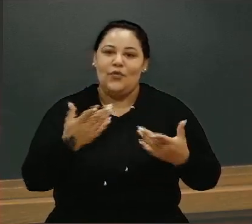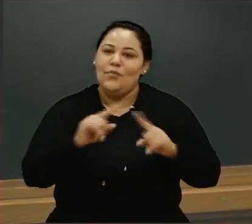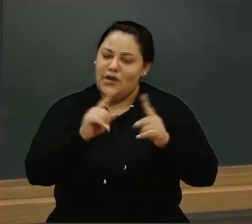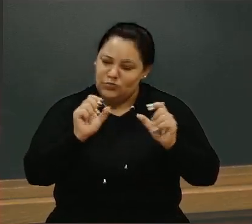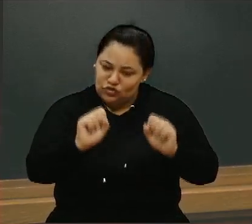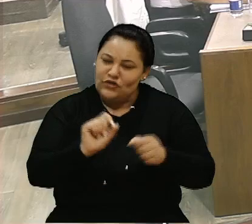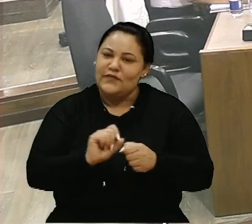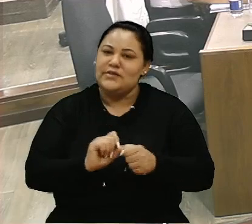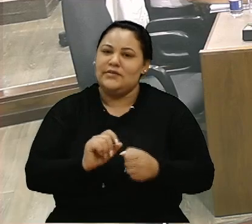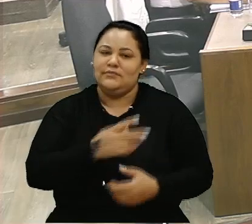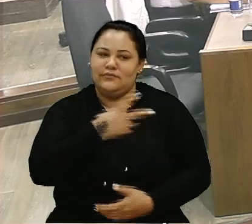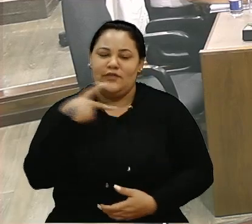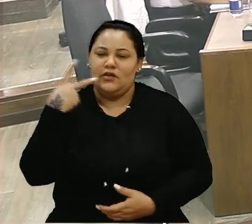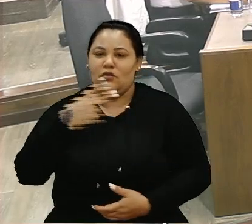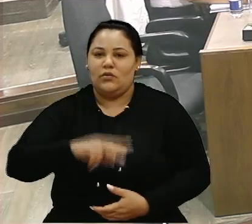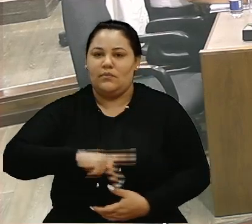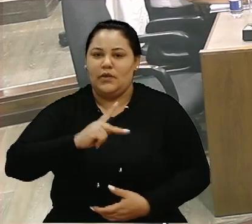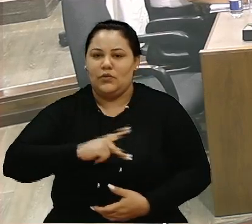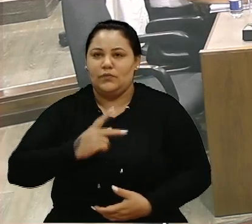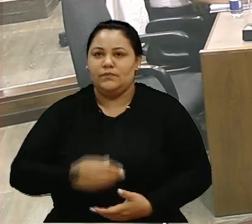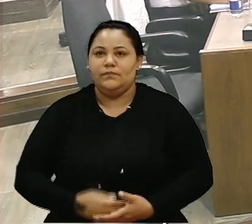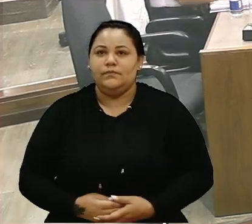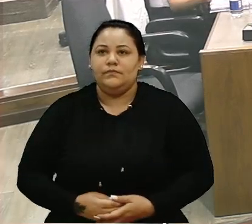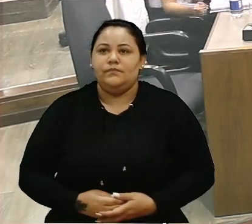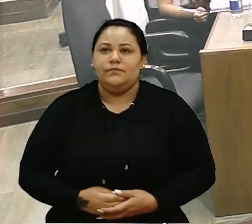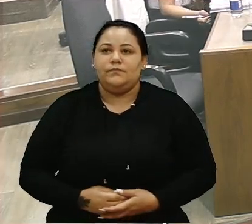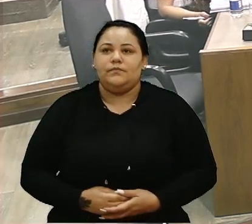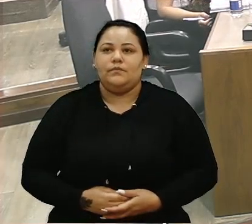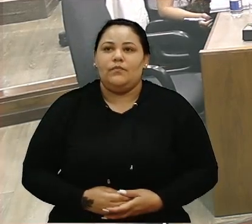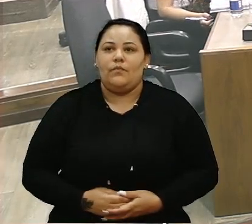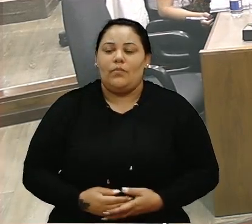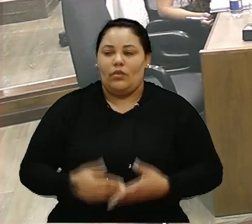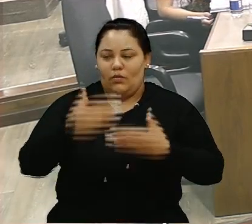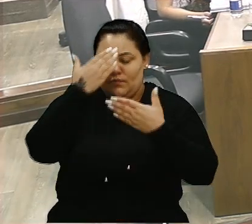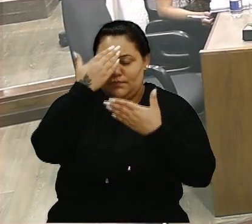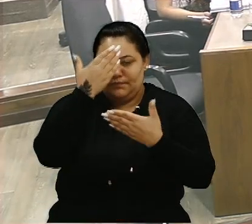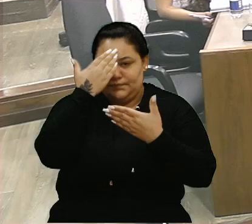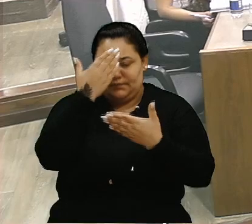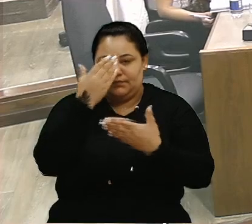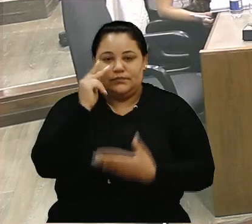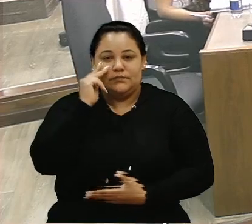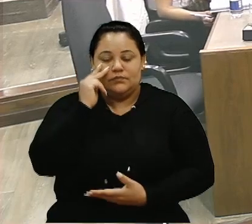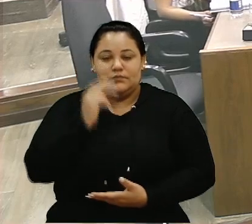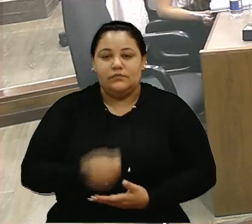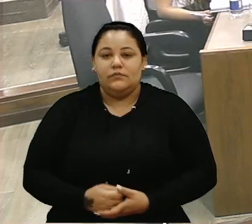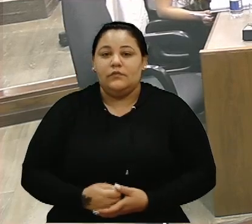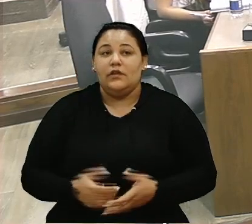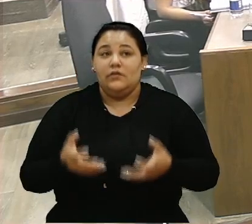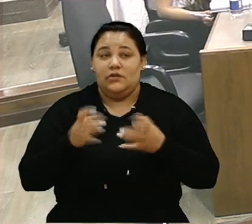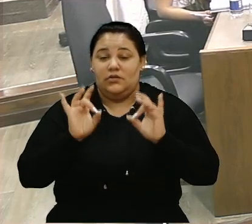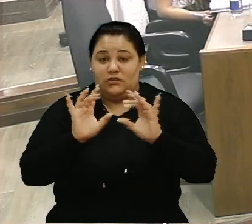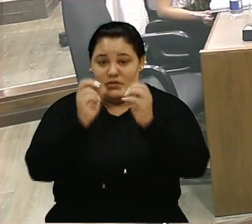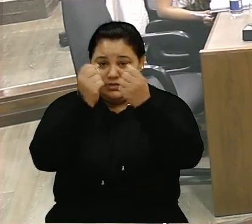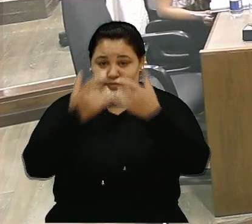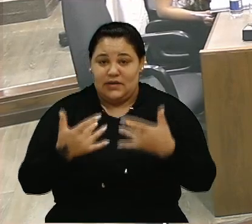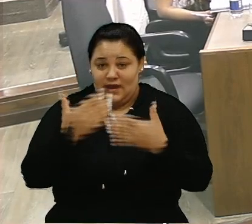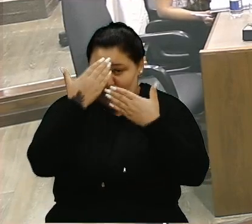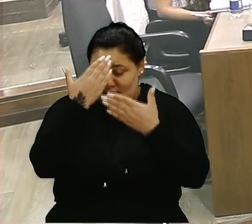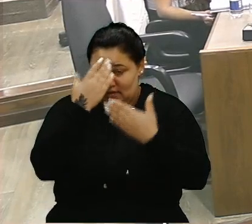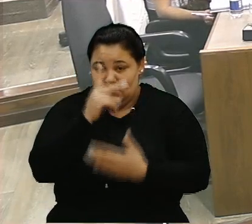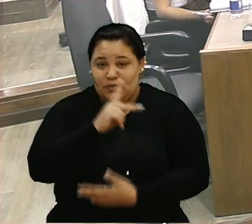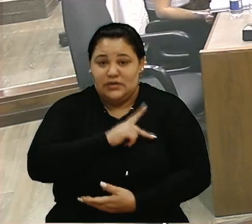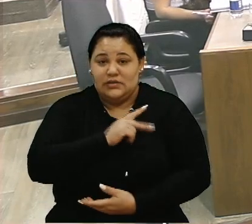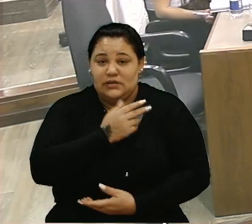Vereador Pedro. Obrigado pela gentileza, vereador Cláudio. Queria, de antemão, só agradecer ao presidente